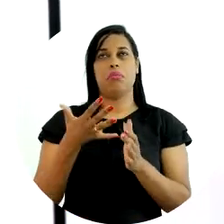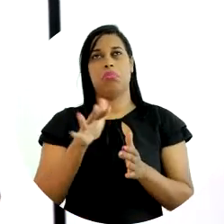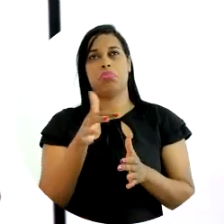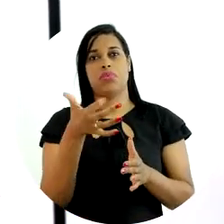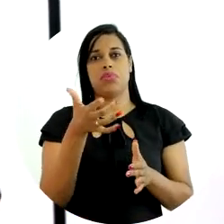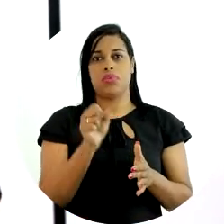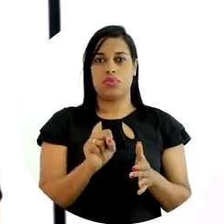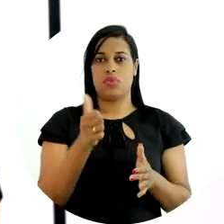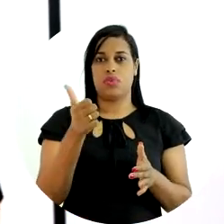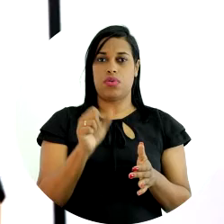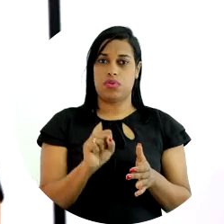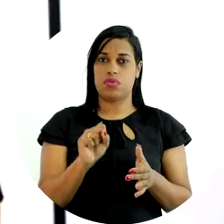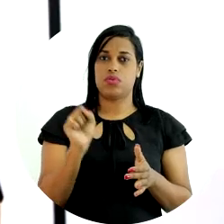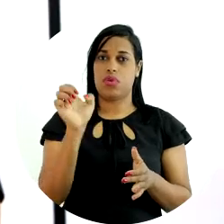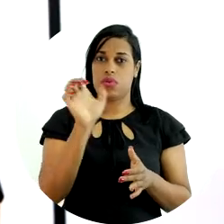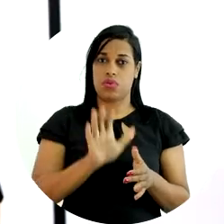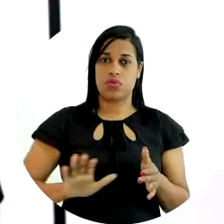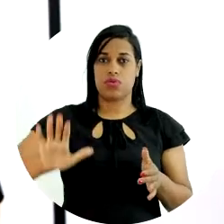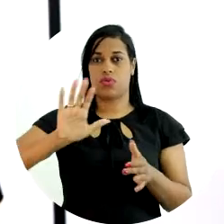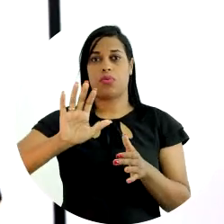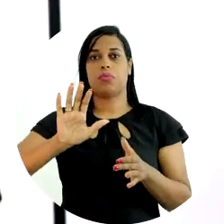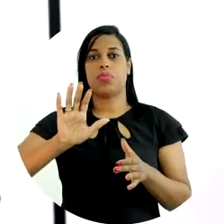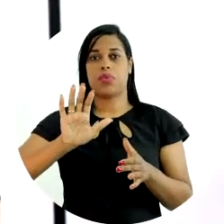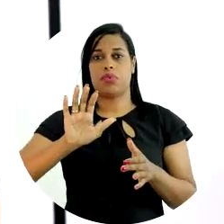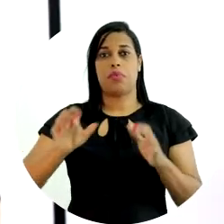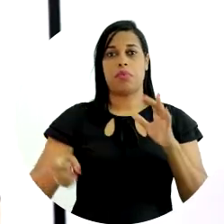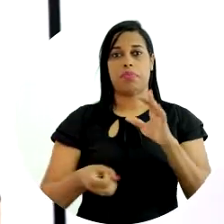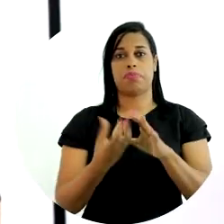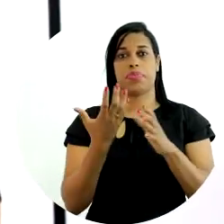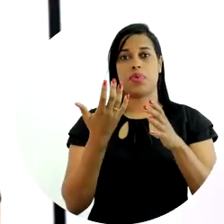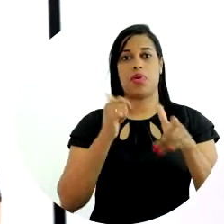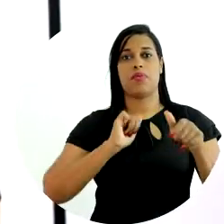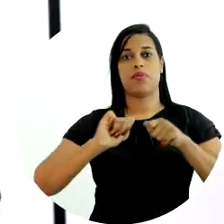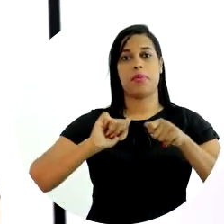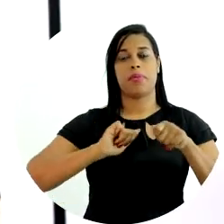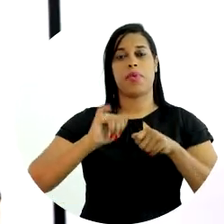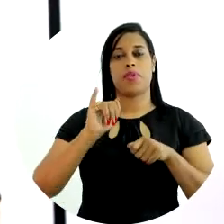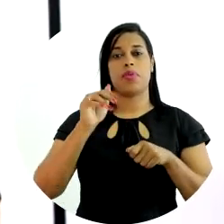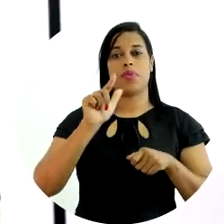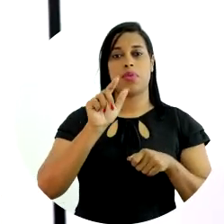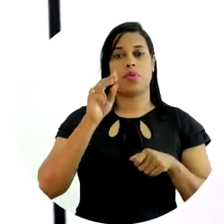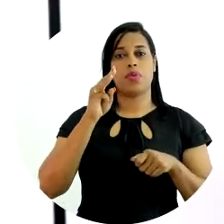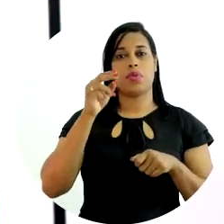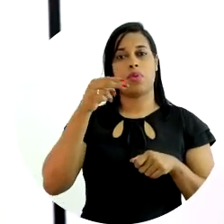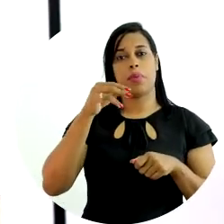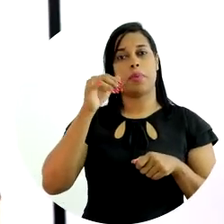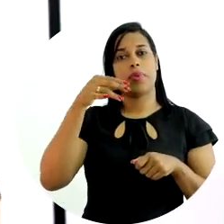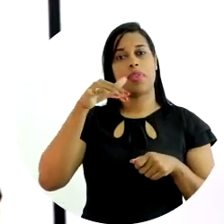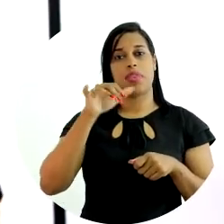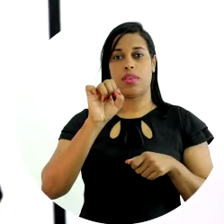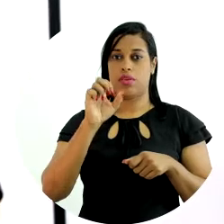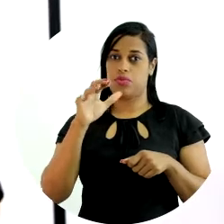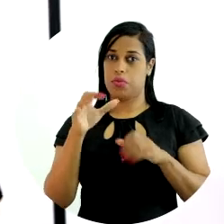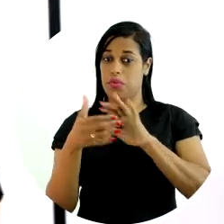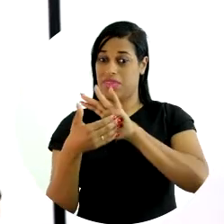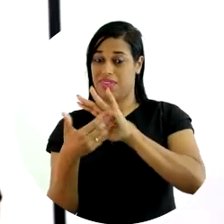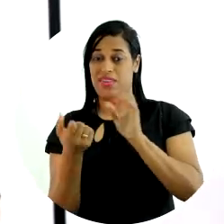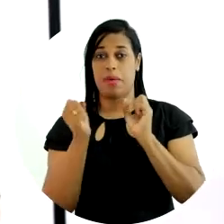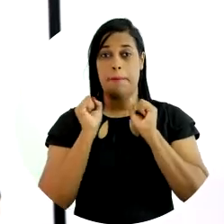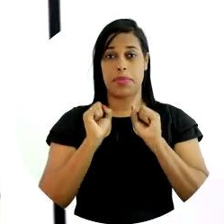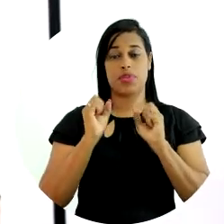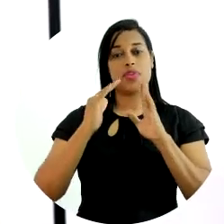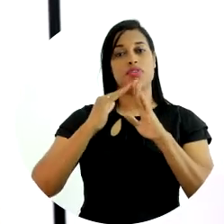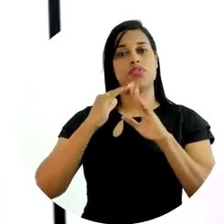século XVIII, quando surgiu na Europa um movimento chamado Iluminismo, que era um movimento que tinha como objetivo